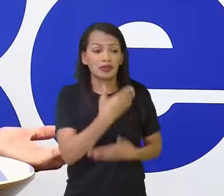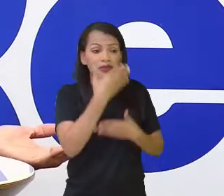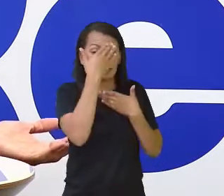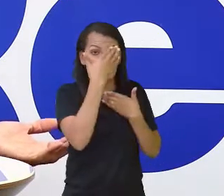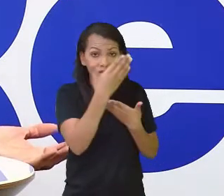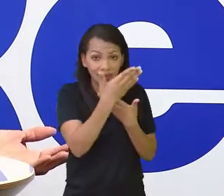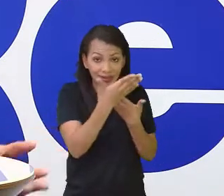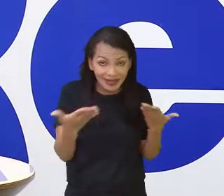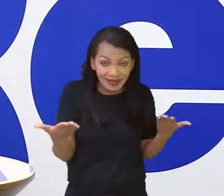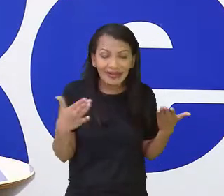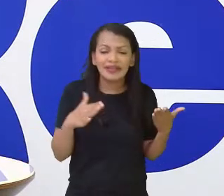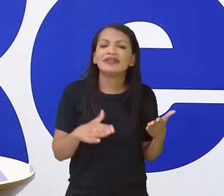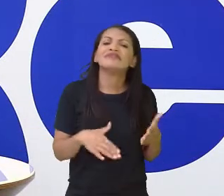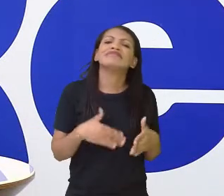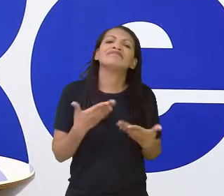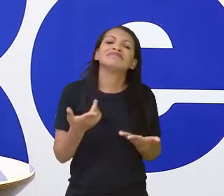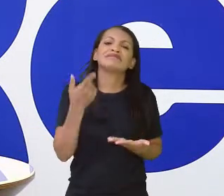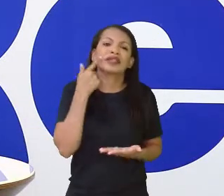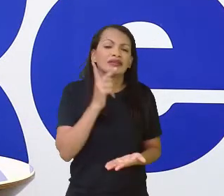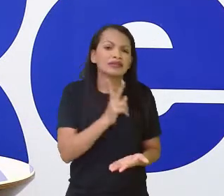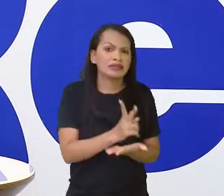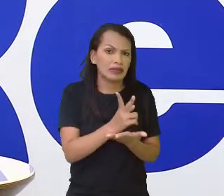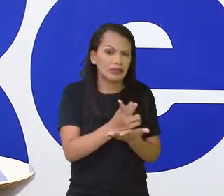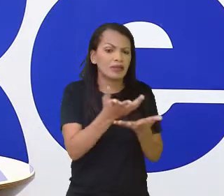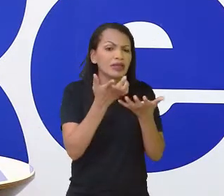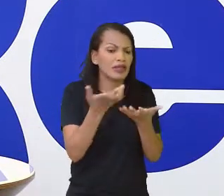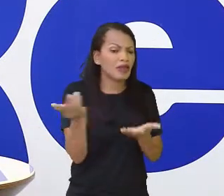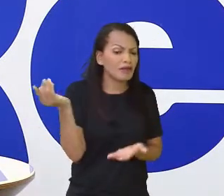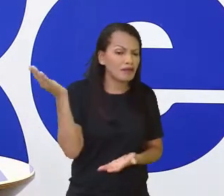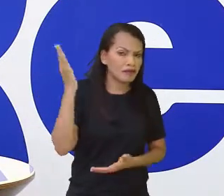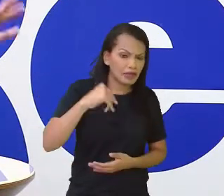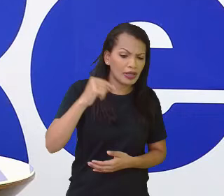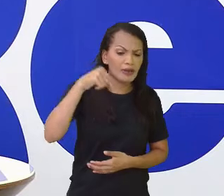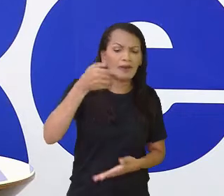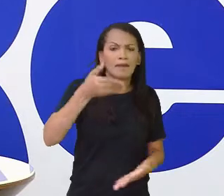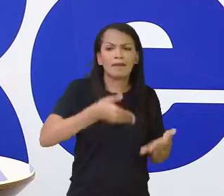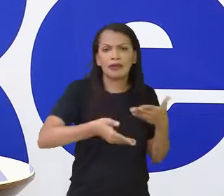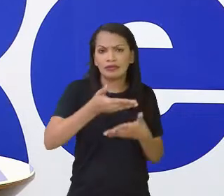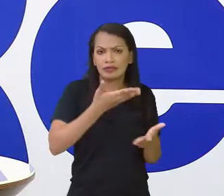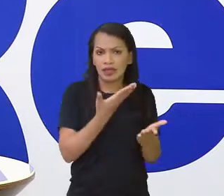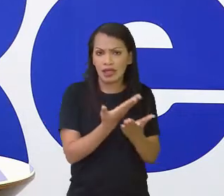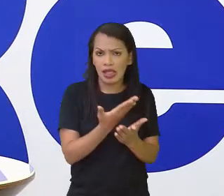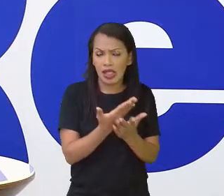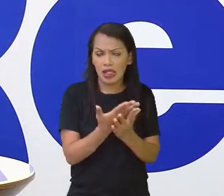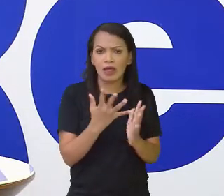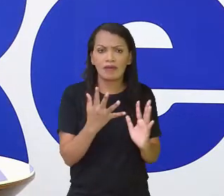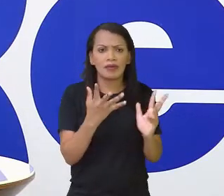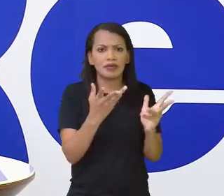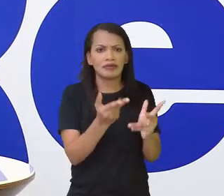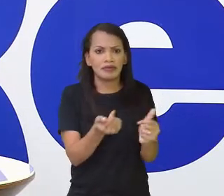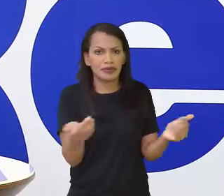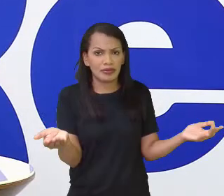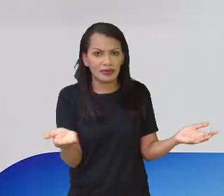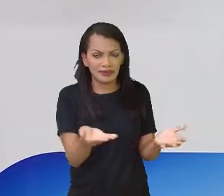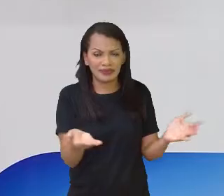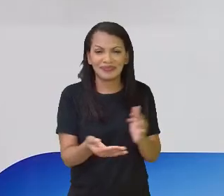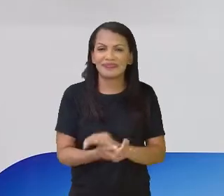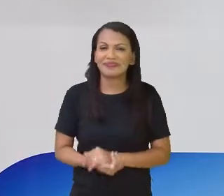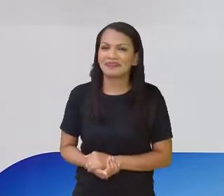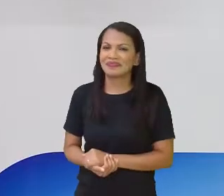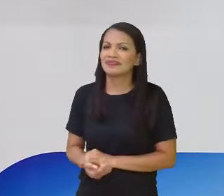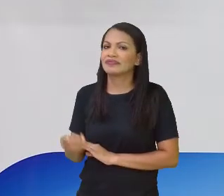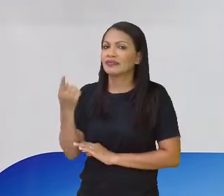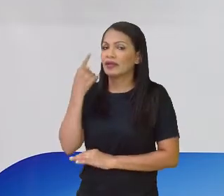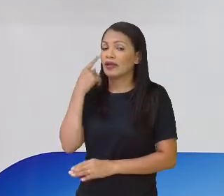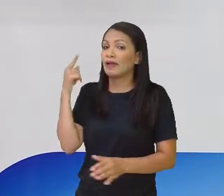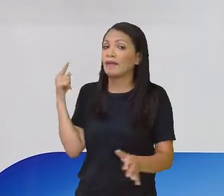agradecemos, né, minha gente? Então, sempre quando quiser, viu, venha pra cá para dar aqui essa aula maravilhosa, como deu hoje. É isso aí. Fica